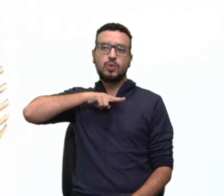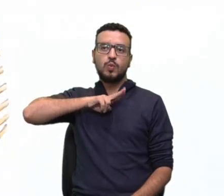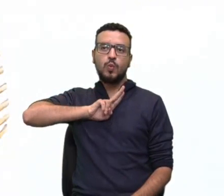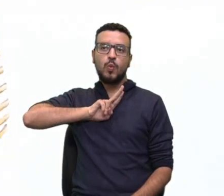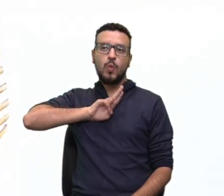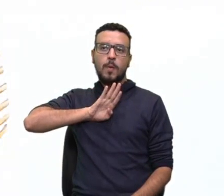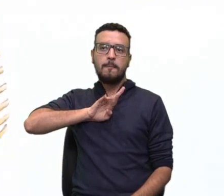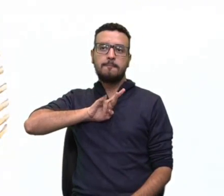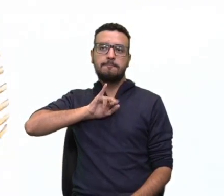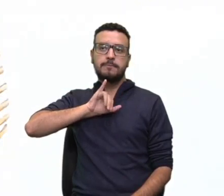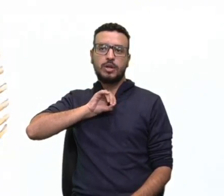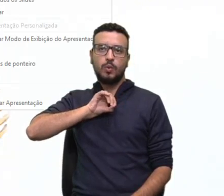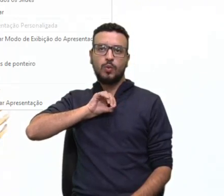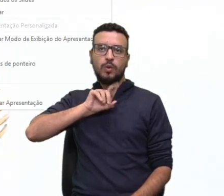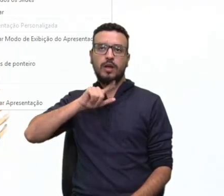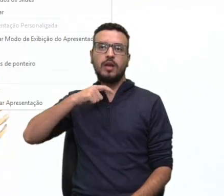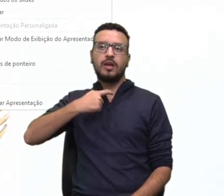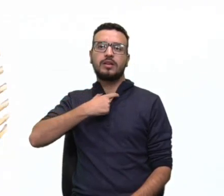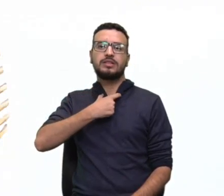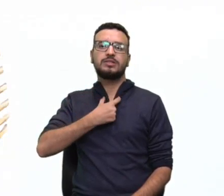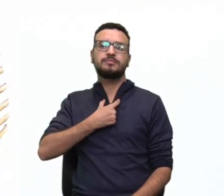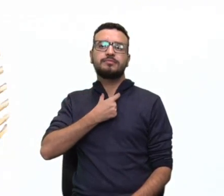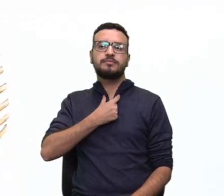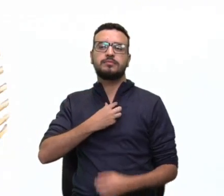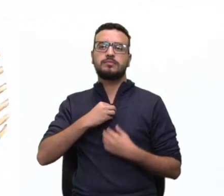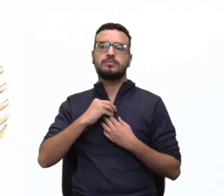fibrosa. Então, essa articulação aqui em cima,